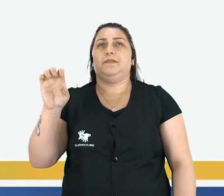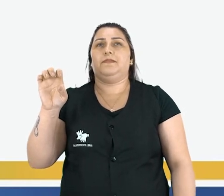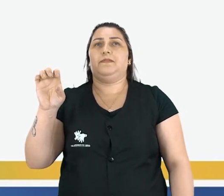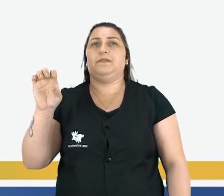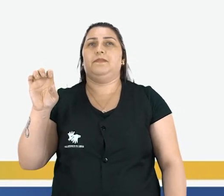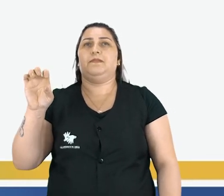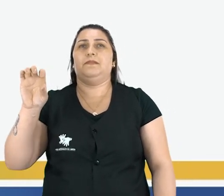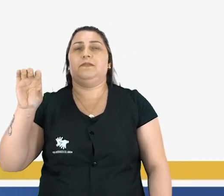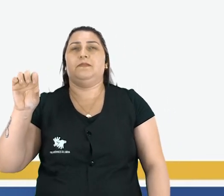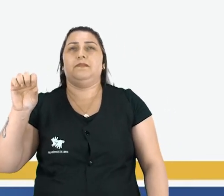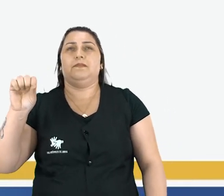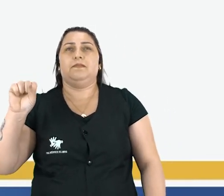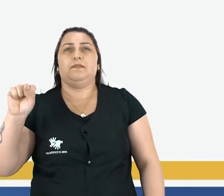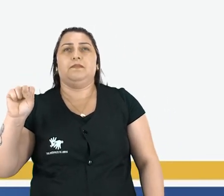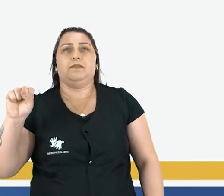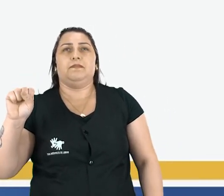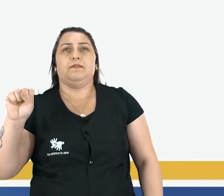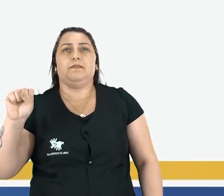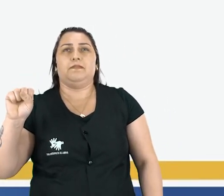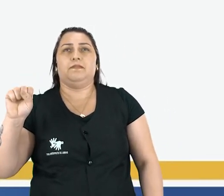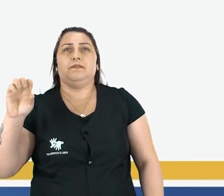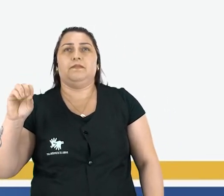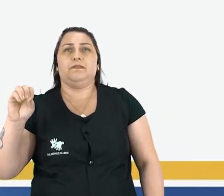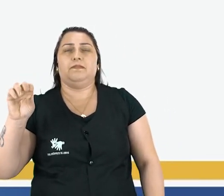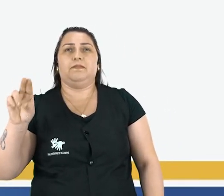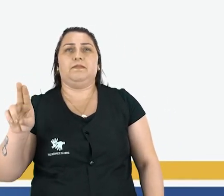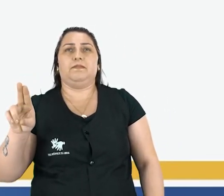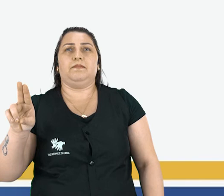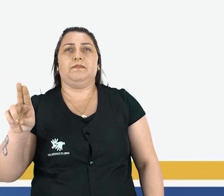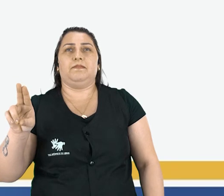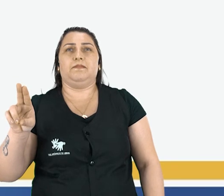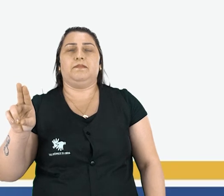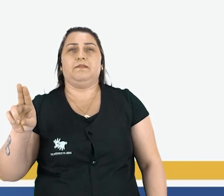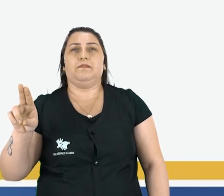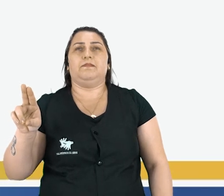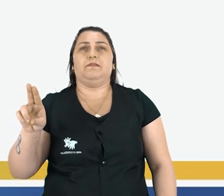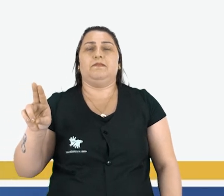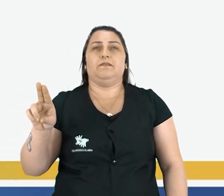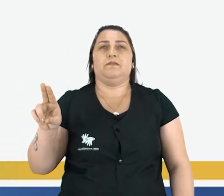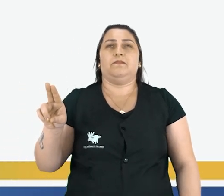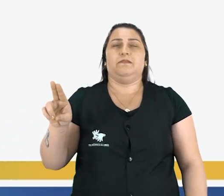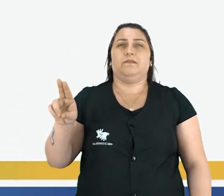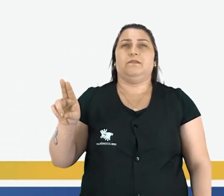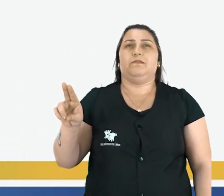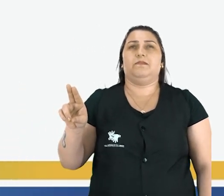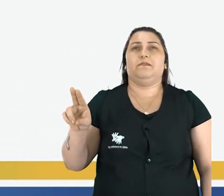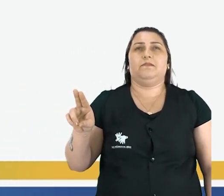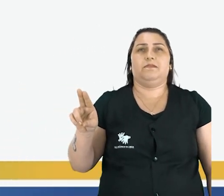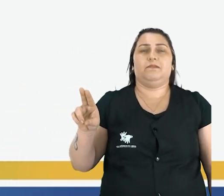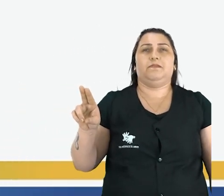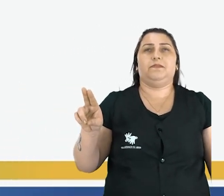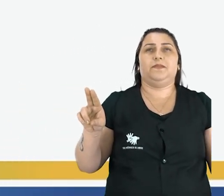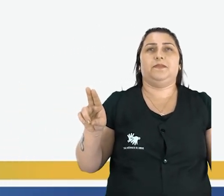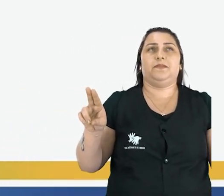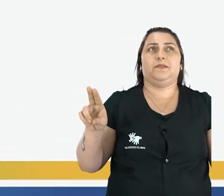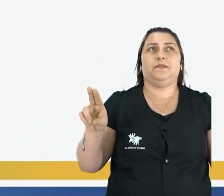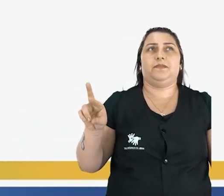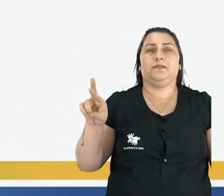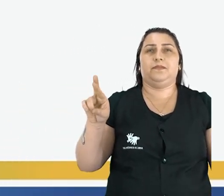até depois temos a letra s o u informa outro som